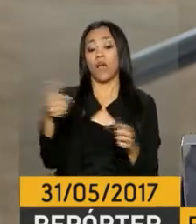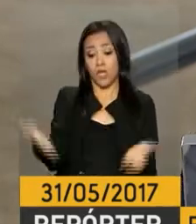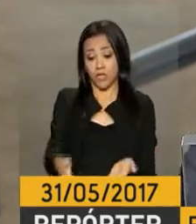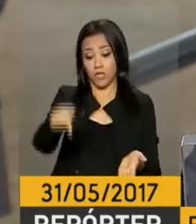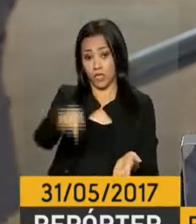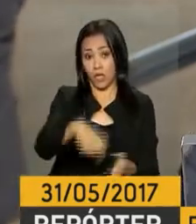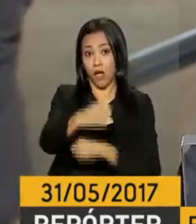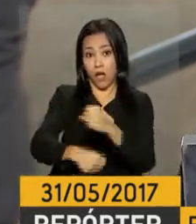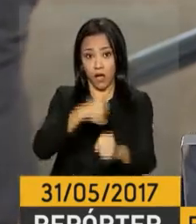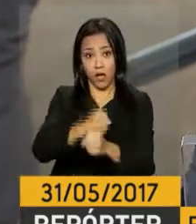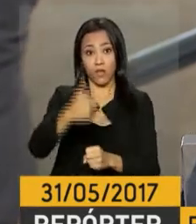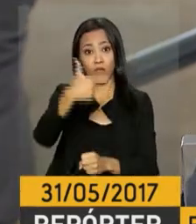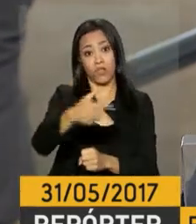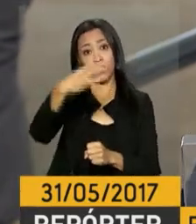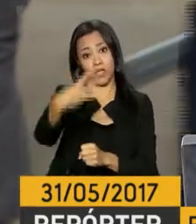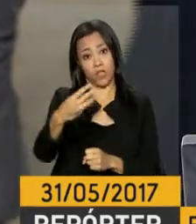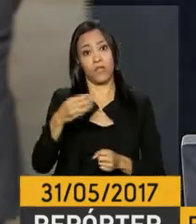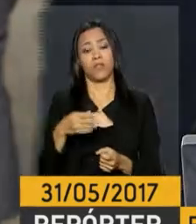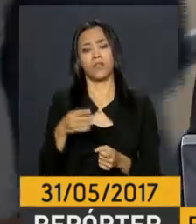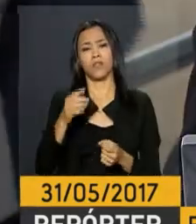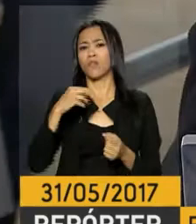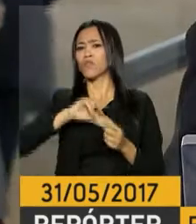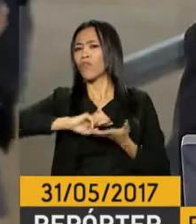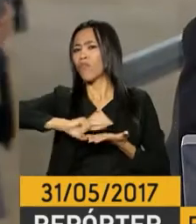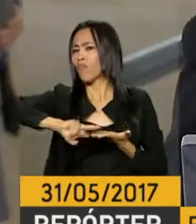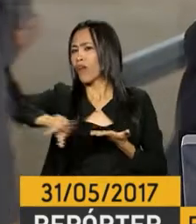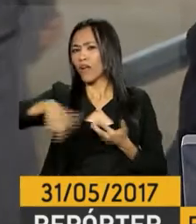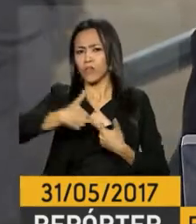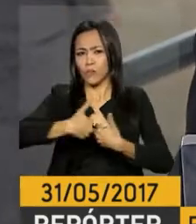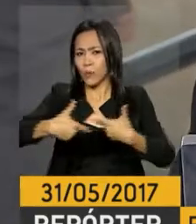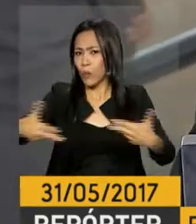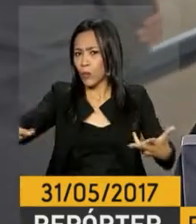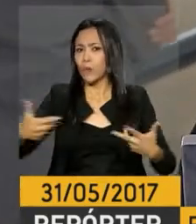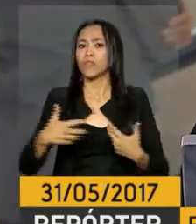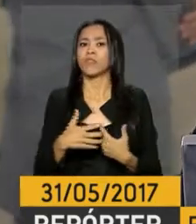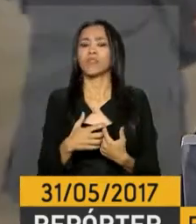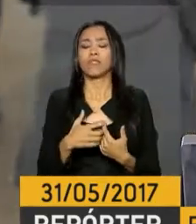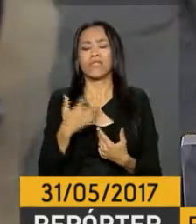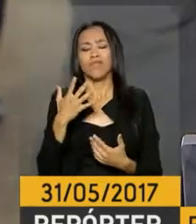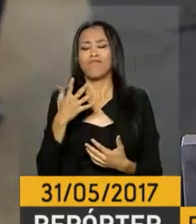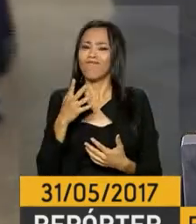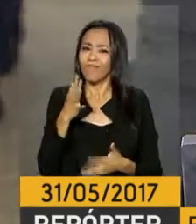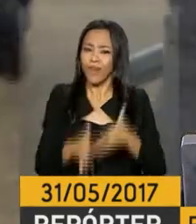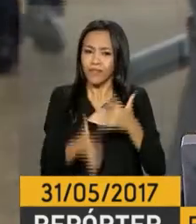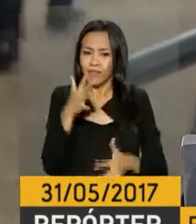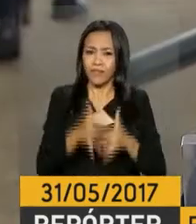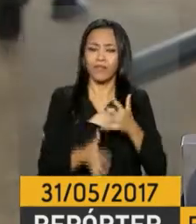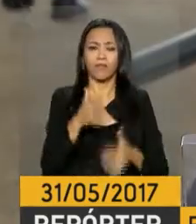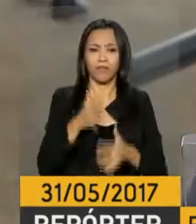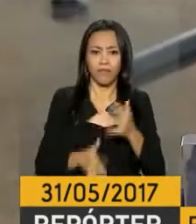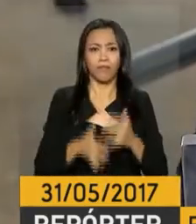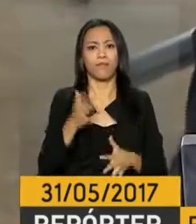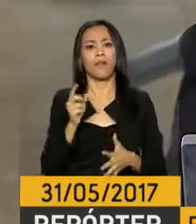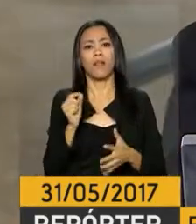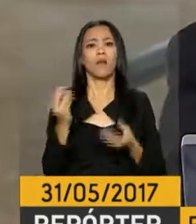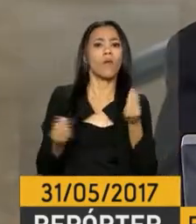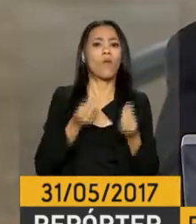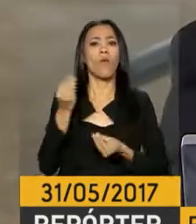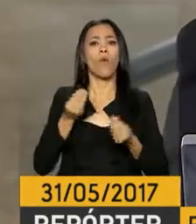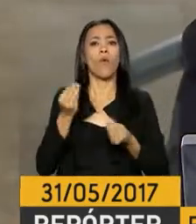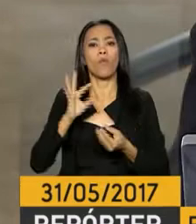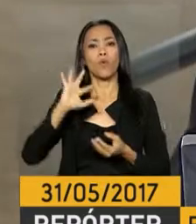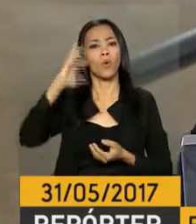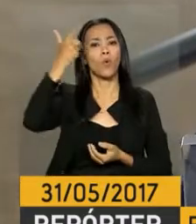bilhões. A gente acredita que é um conjunto de fatores que vem dificultando a tomada de crédito por parte